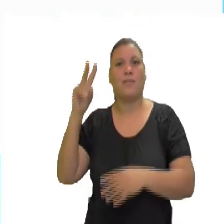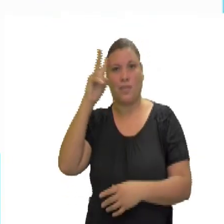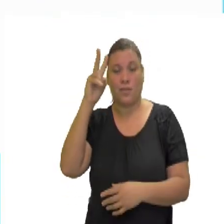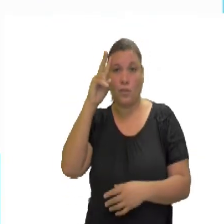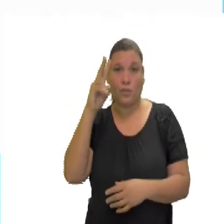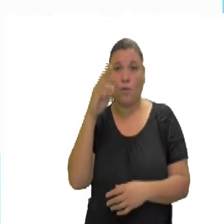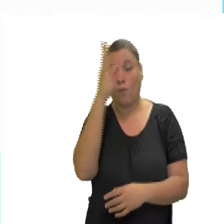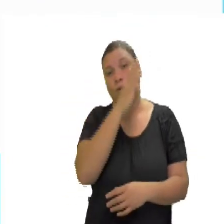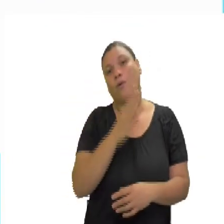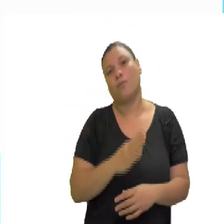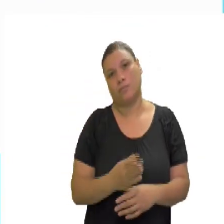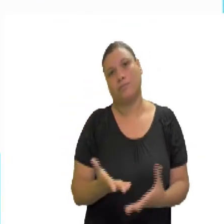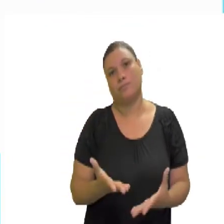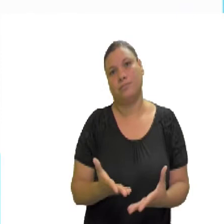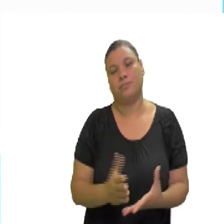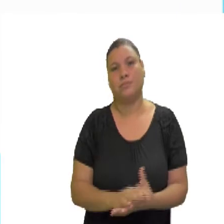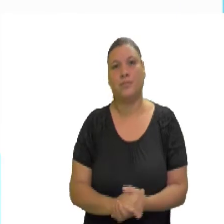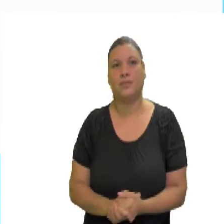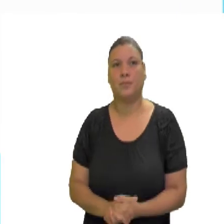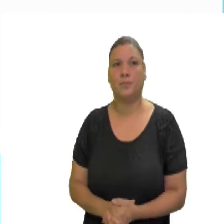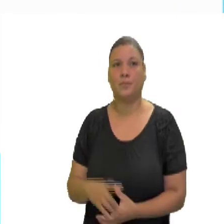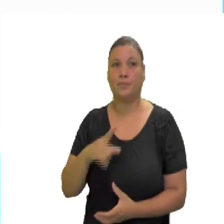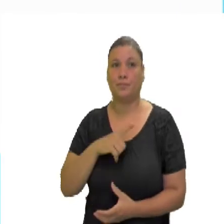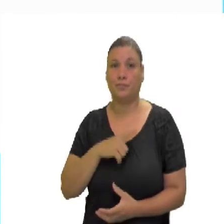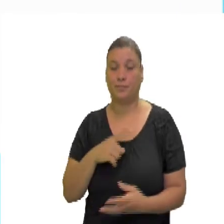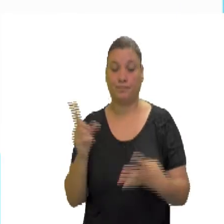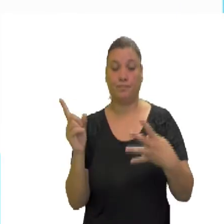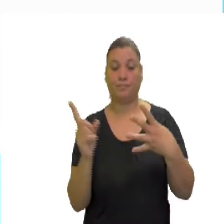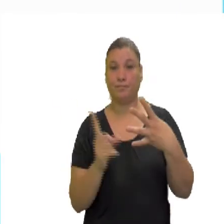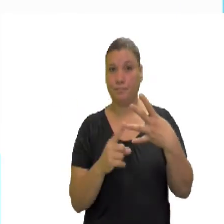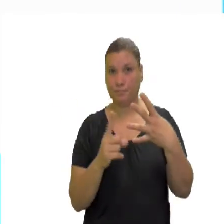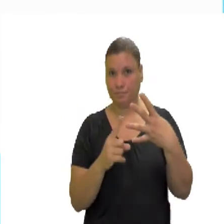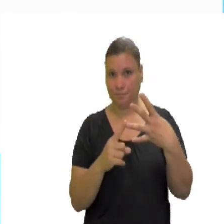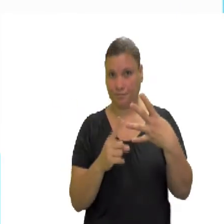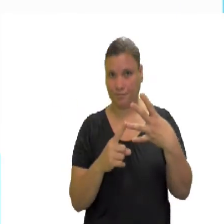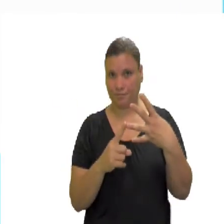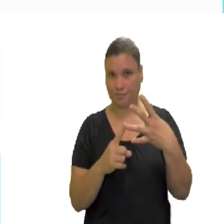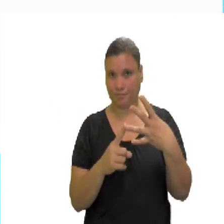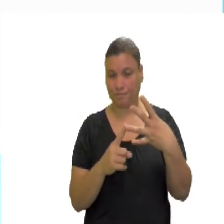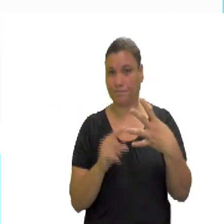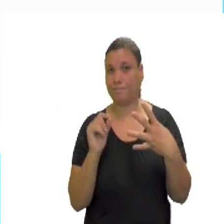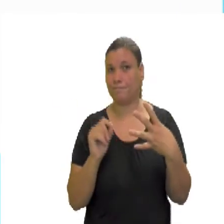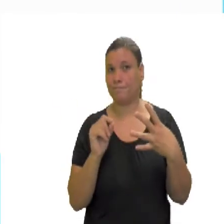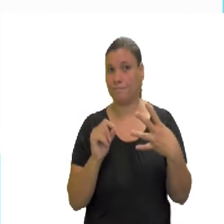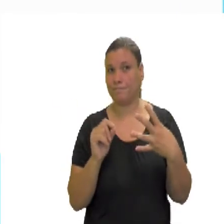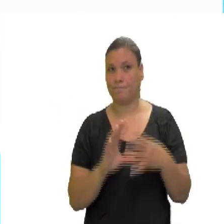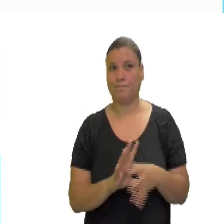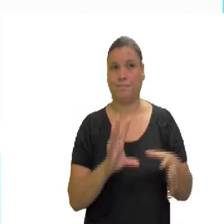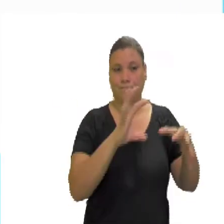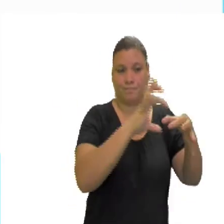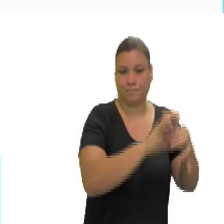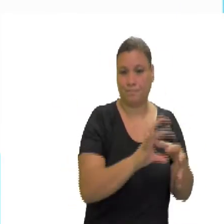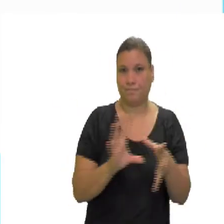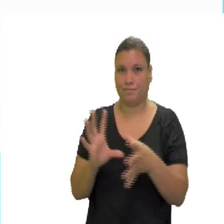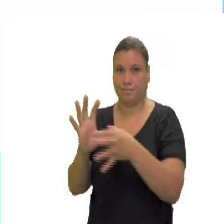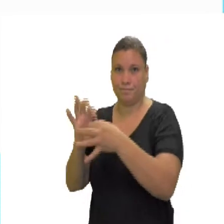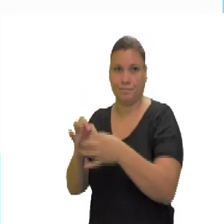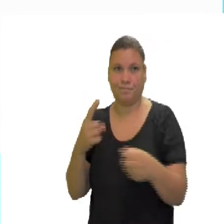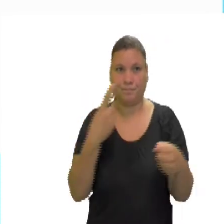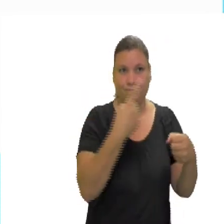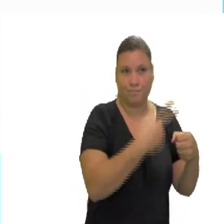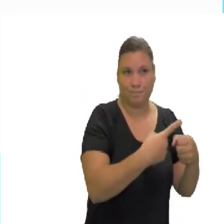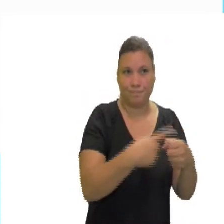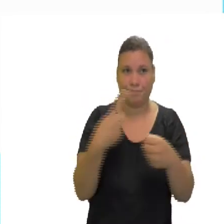caminho dos diamantes. Conecta Ouro Preto a Diamantina. Esse é outro nome, Caminho dos Diamantes. Também, olha